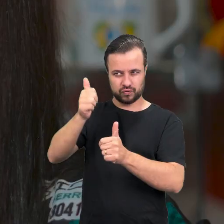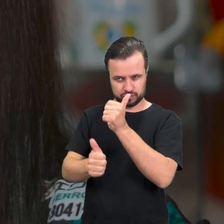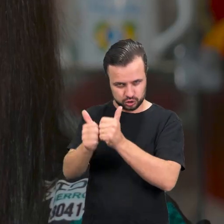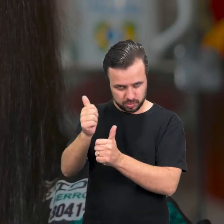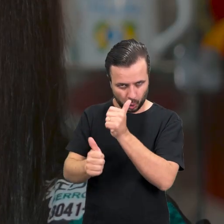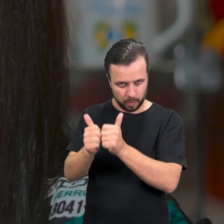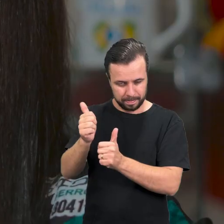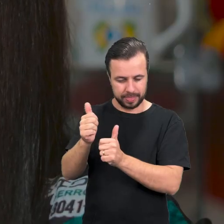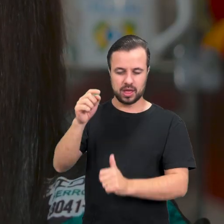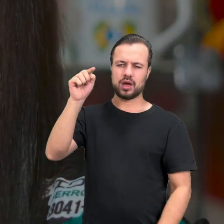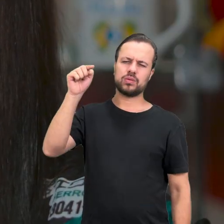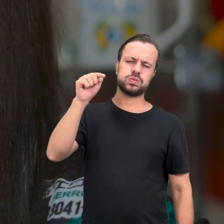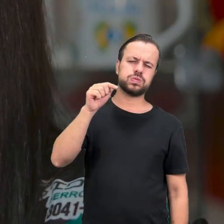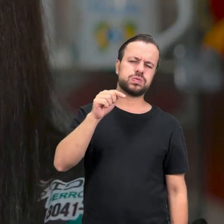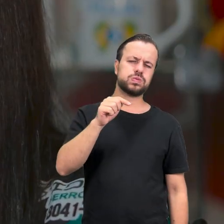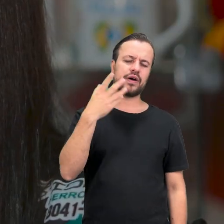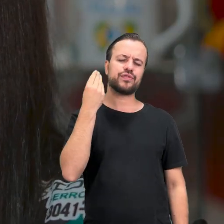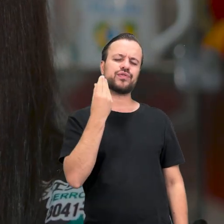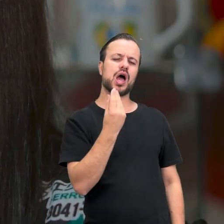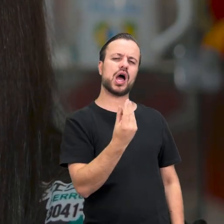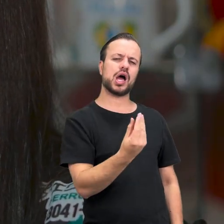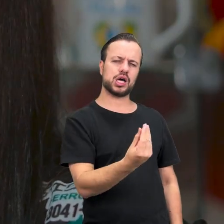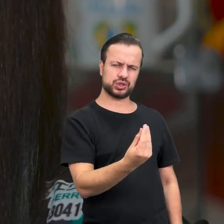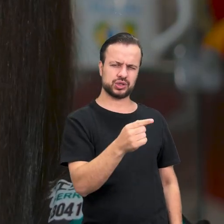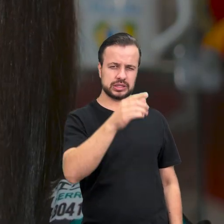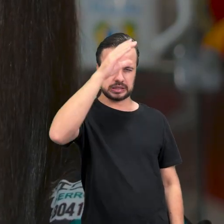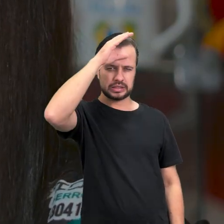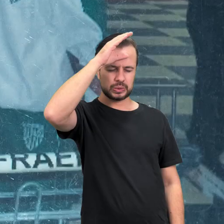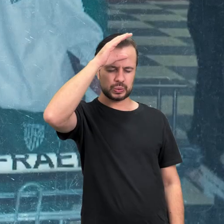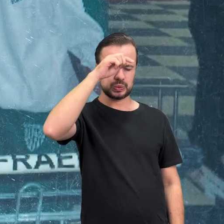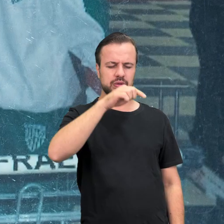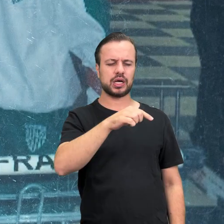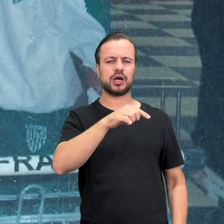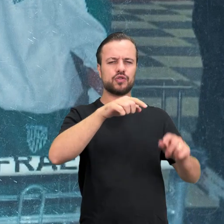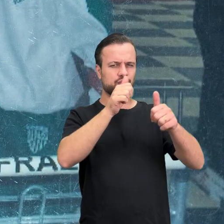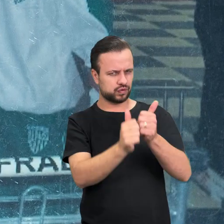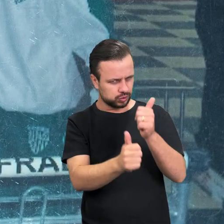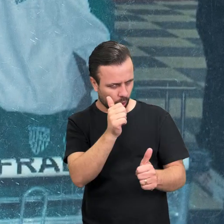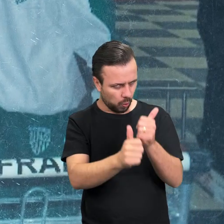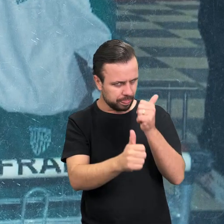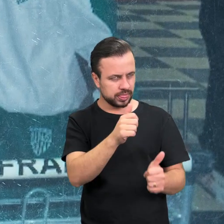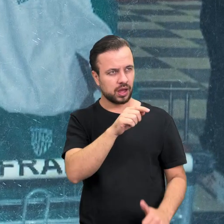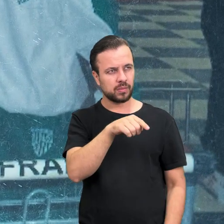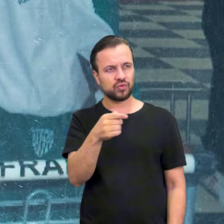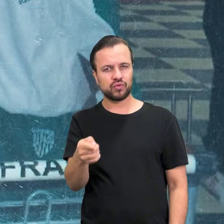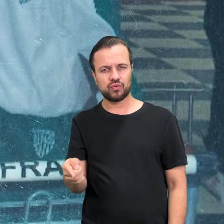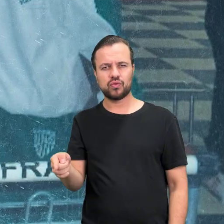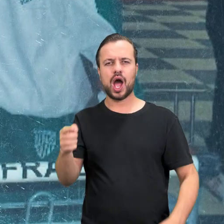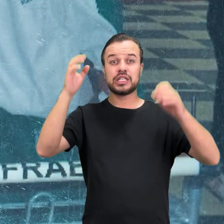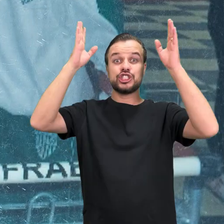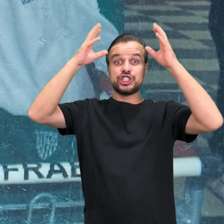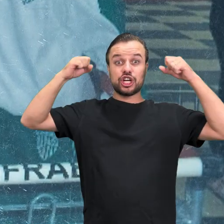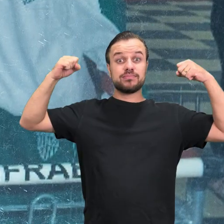com o Internacional, aí nós descemos para Criciúma, jogamos campo, aí descemos para Chapecó,